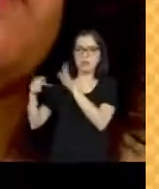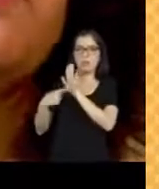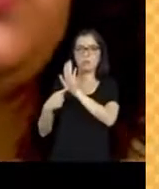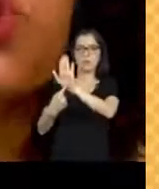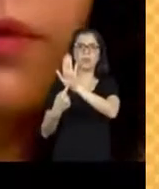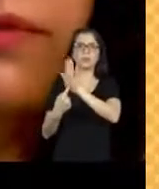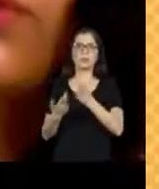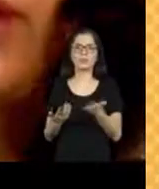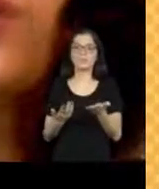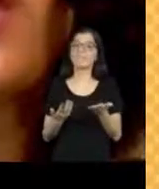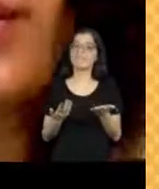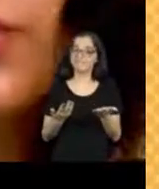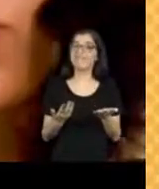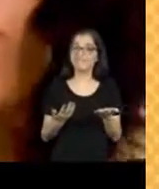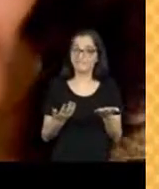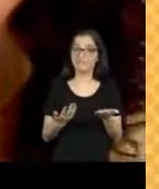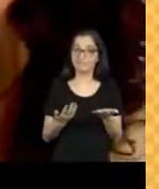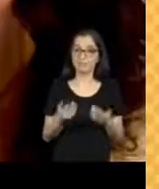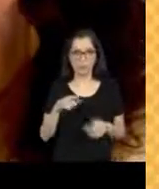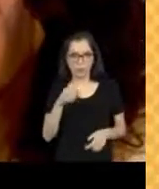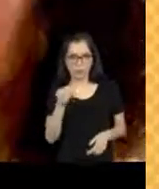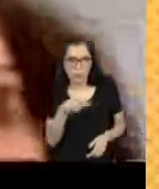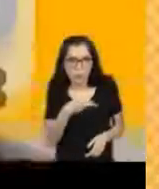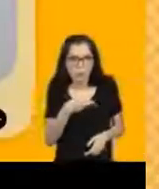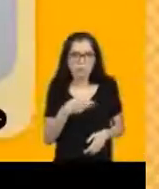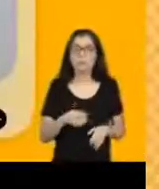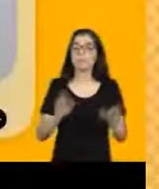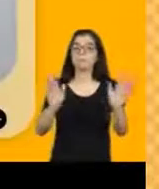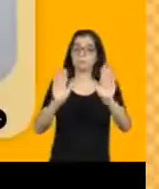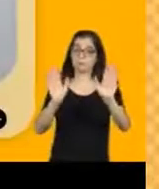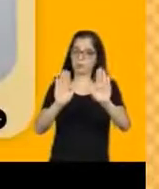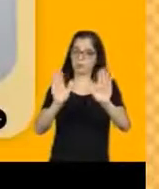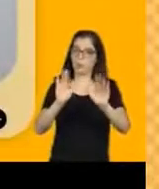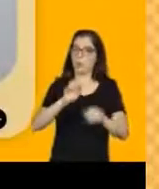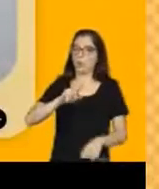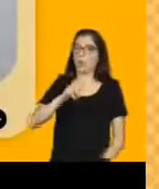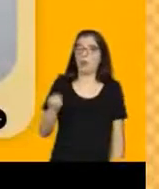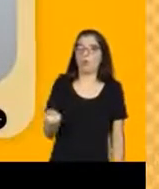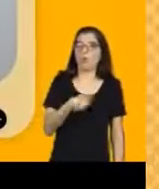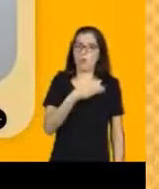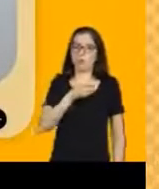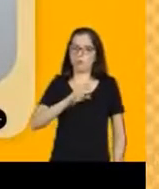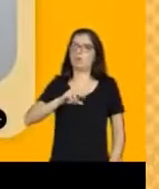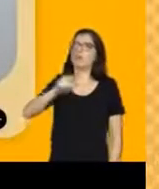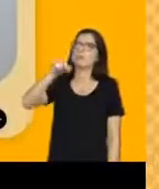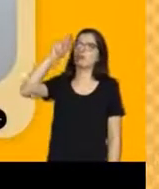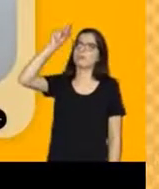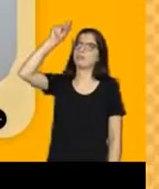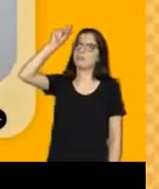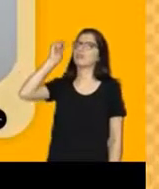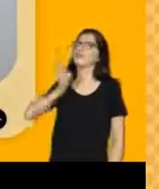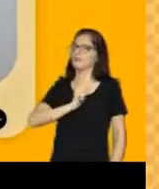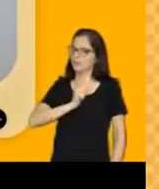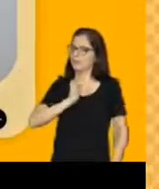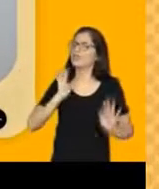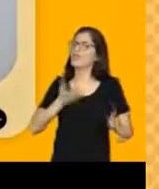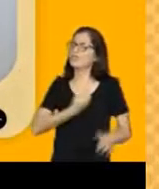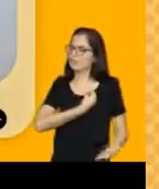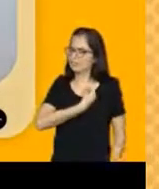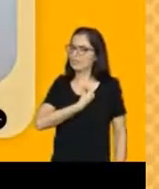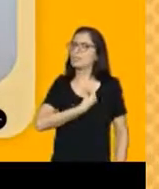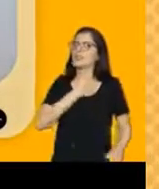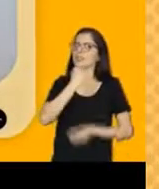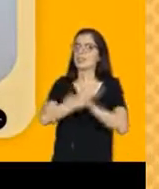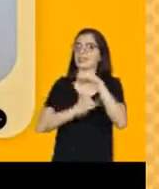um problema novo, ele já existia, mas a internet ela multiplicou o volume, a velocidade,